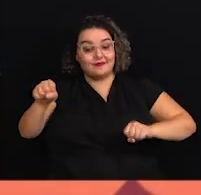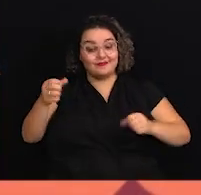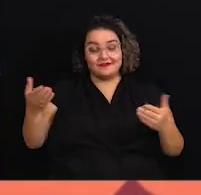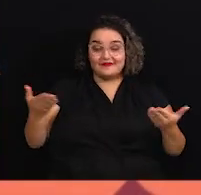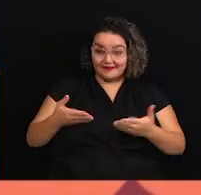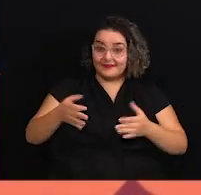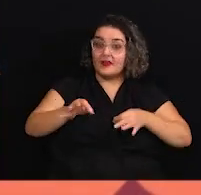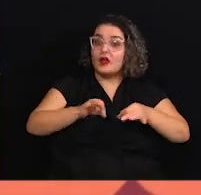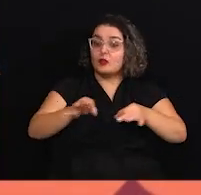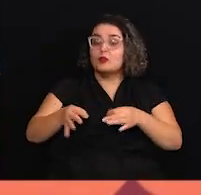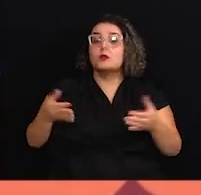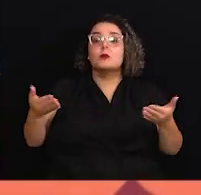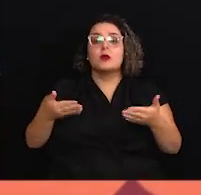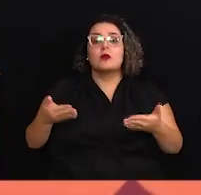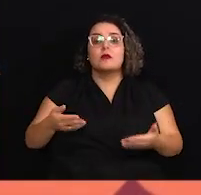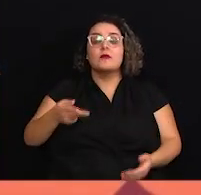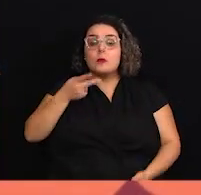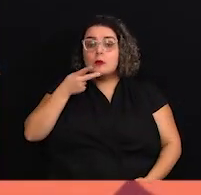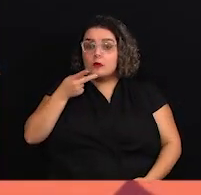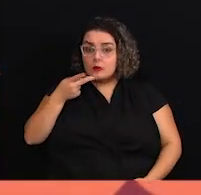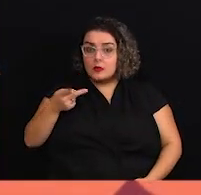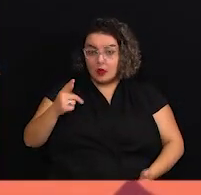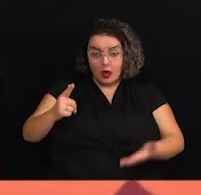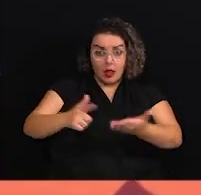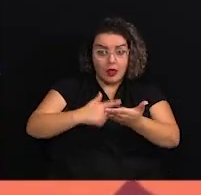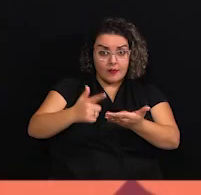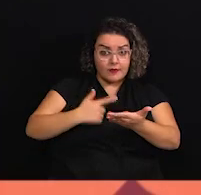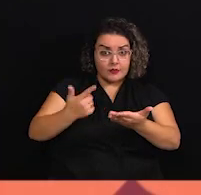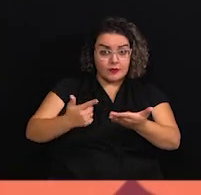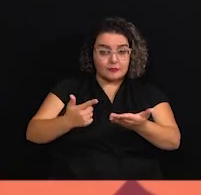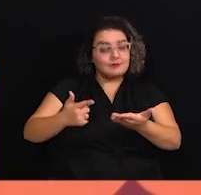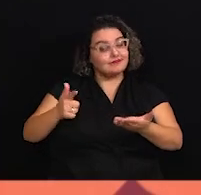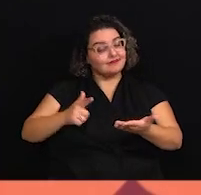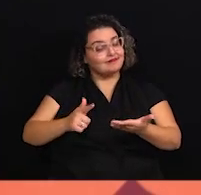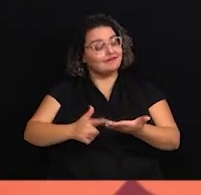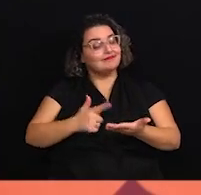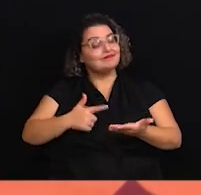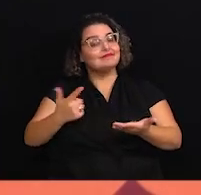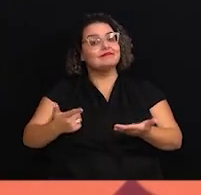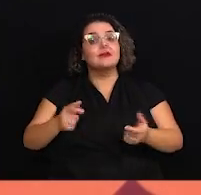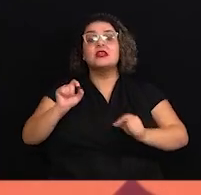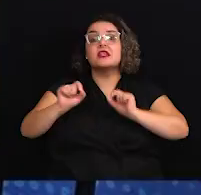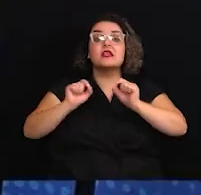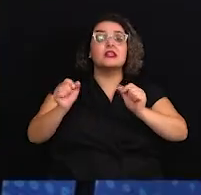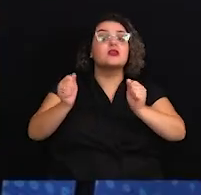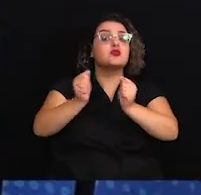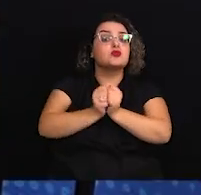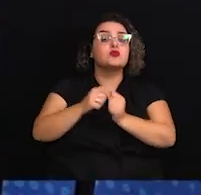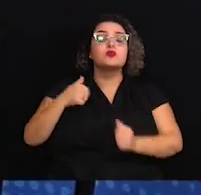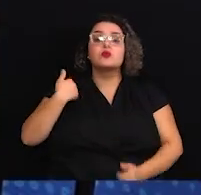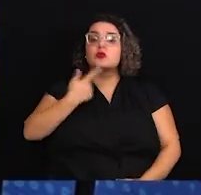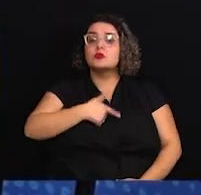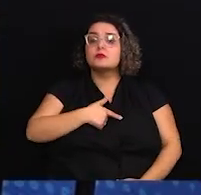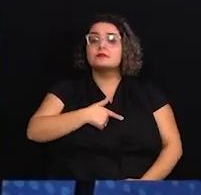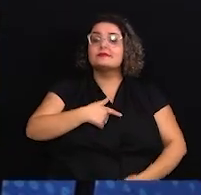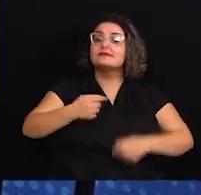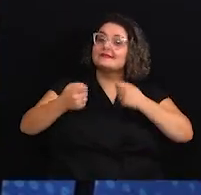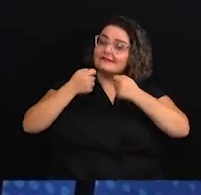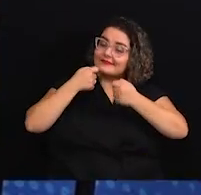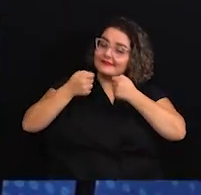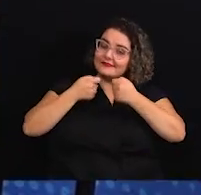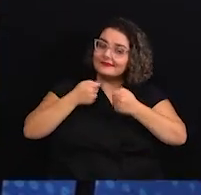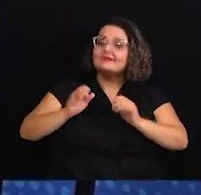Universo Épico no ar e no programa de hoje vamos falar sobre livro, literatura. E olha só quem está com a gente, a